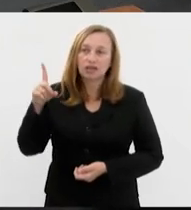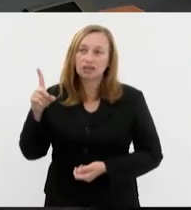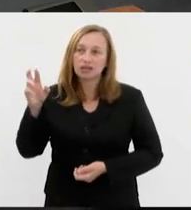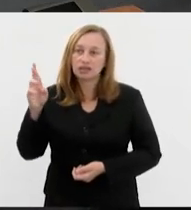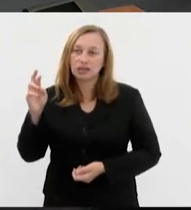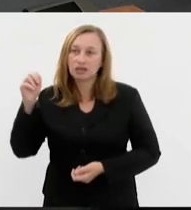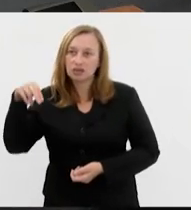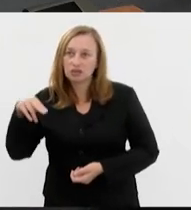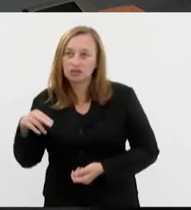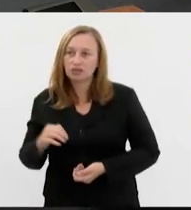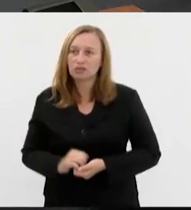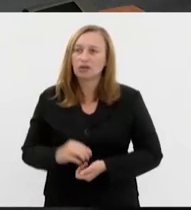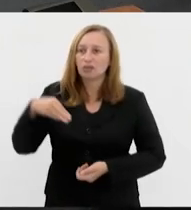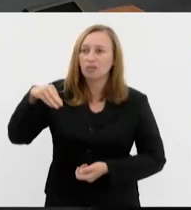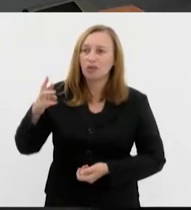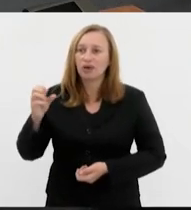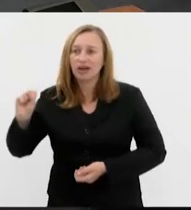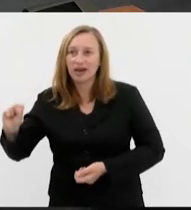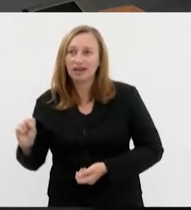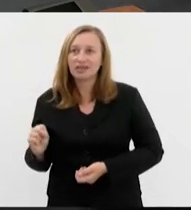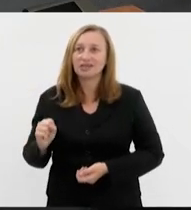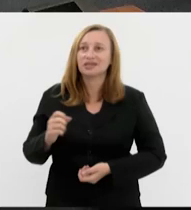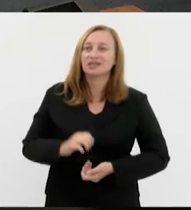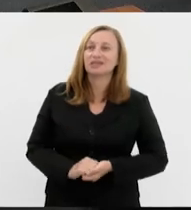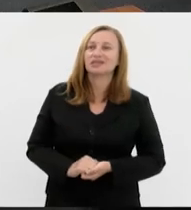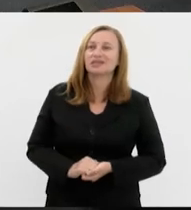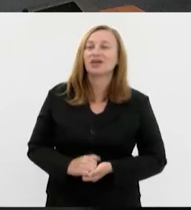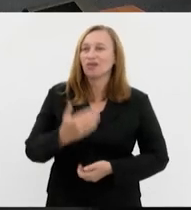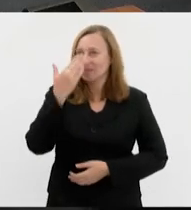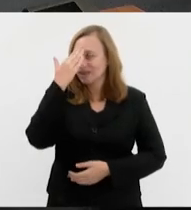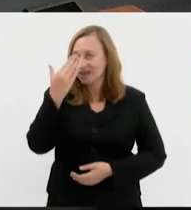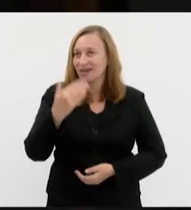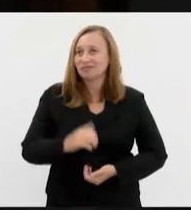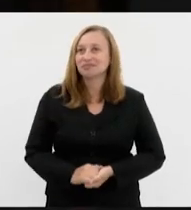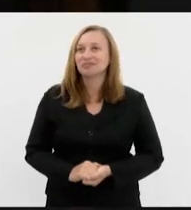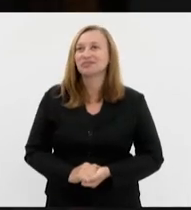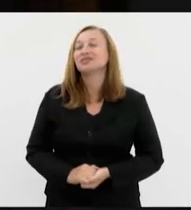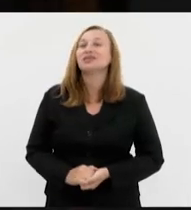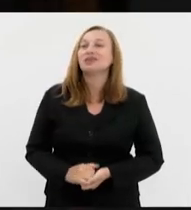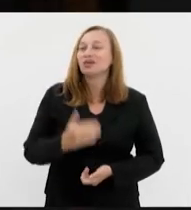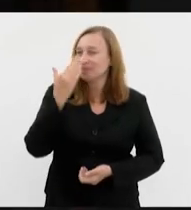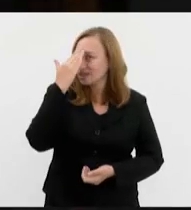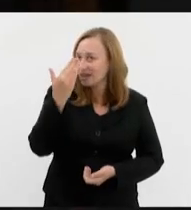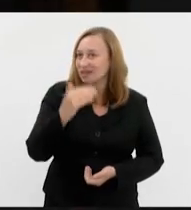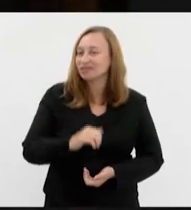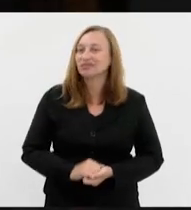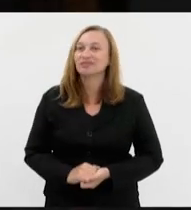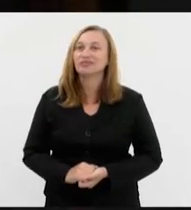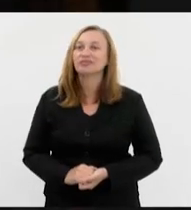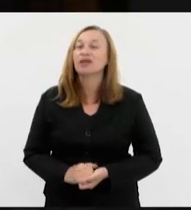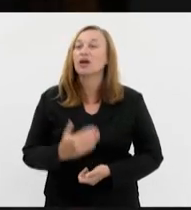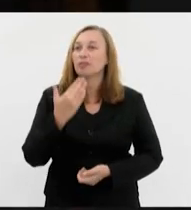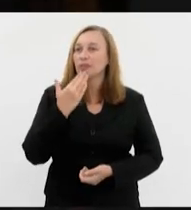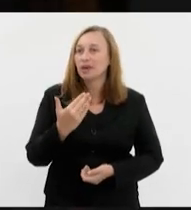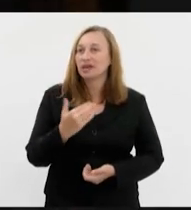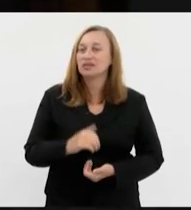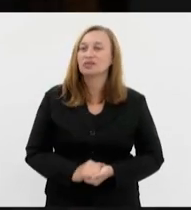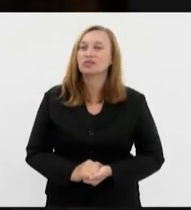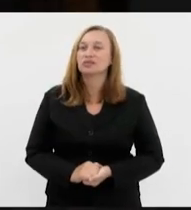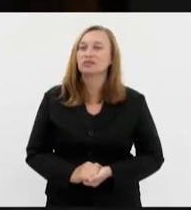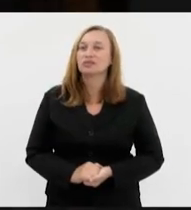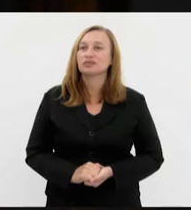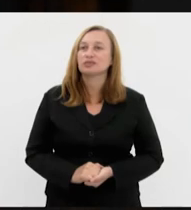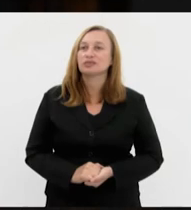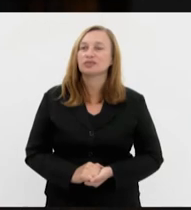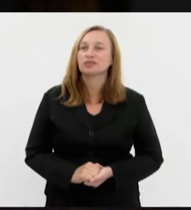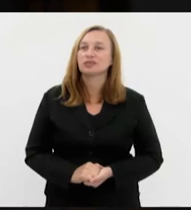pela oportunidade aqui presente de me conceder. Muito obrigado. Peço a gentileza para